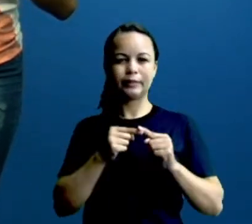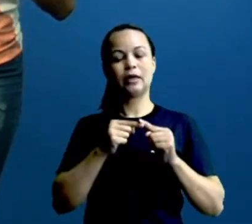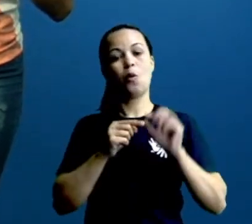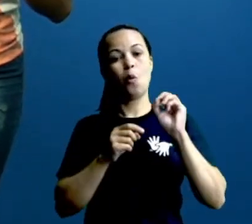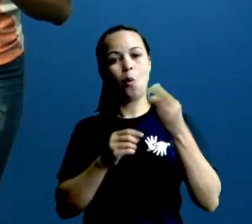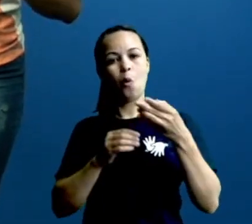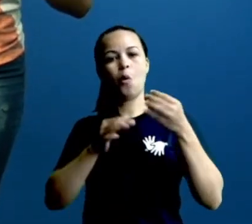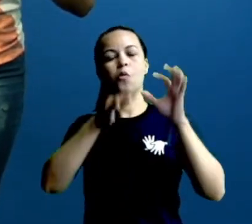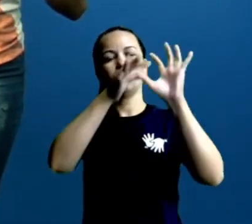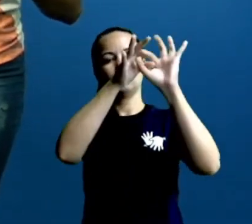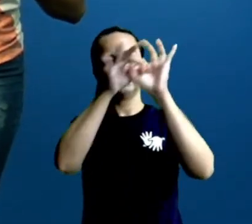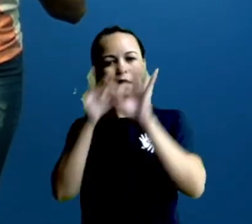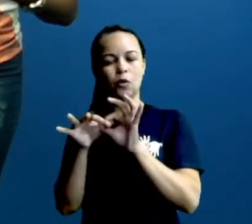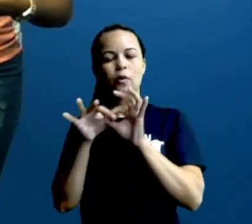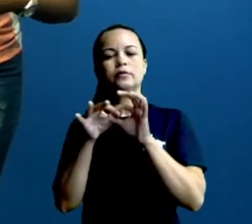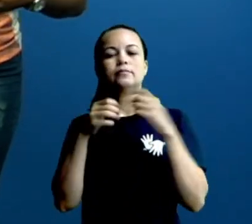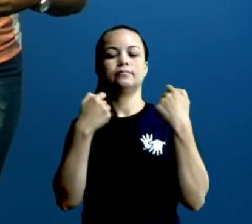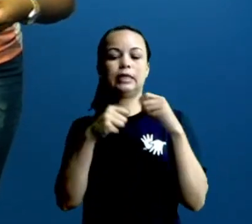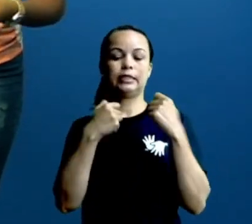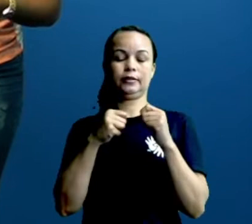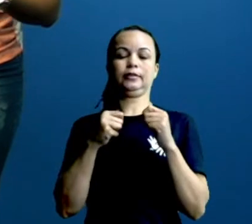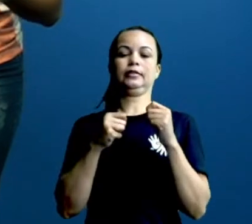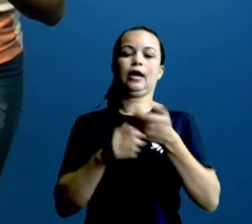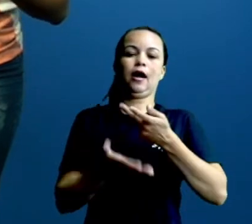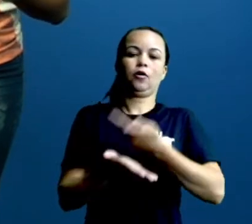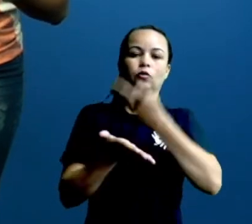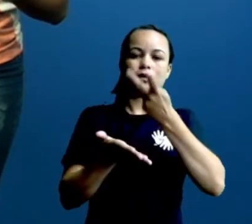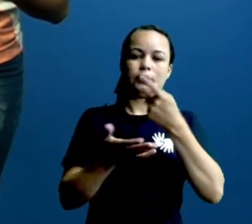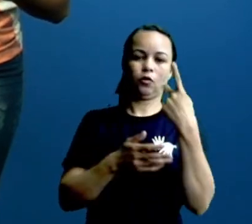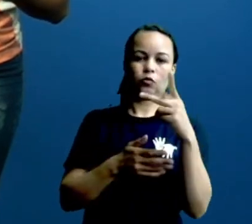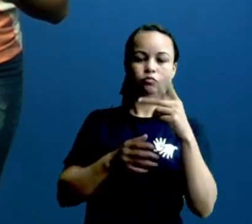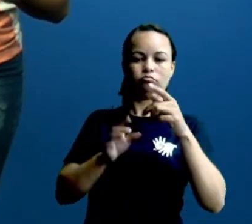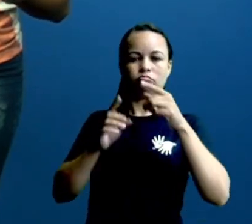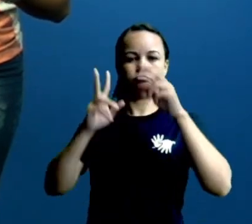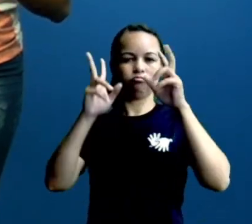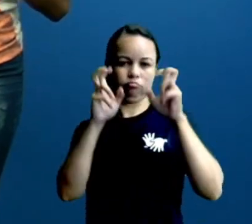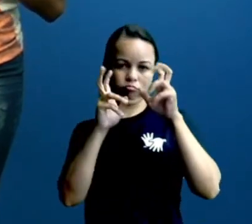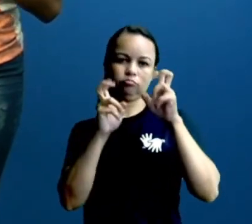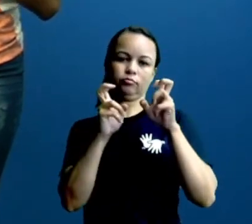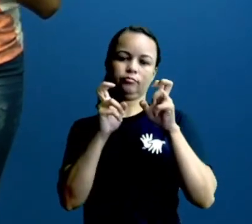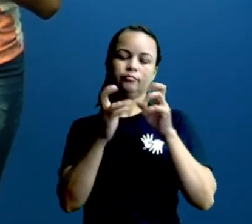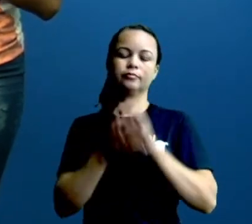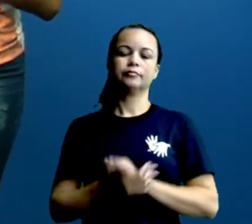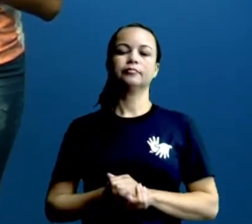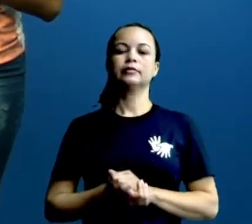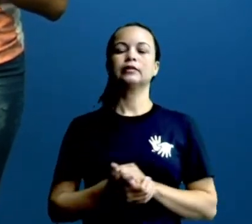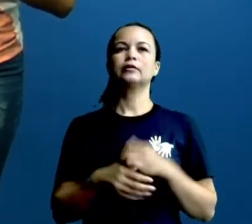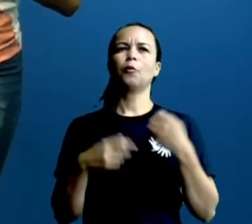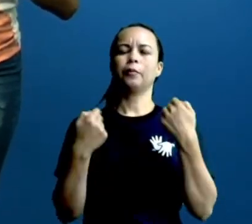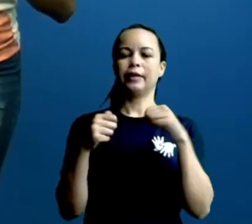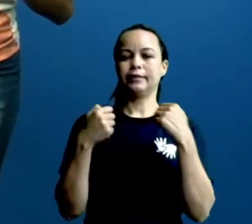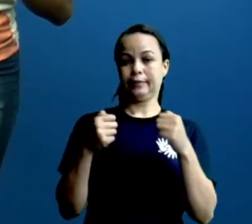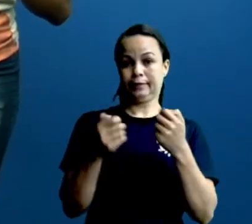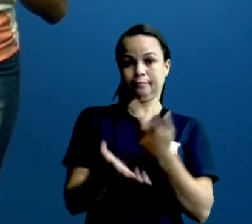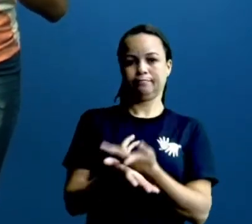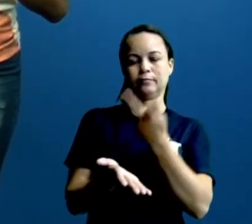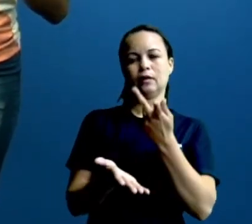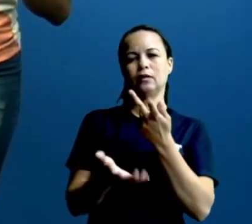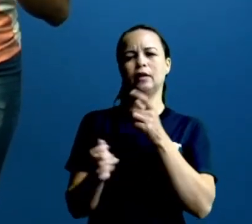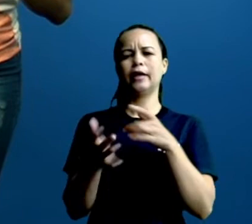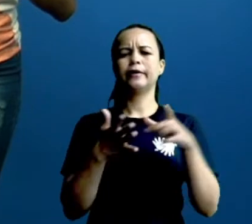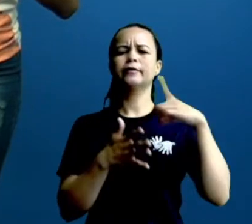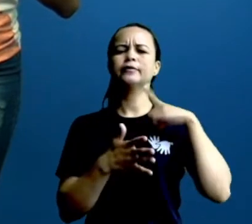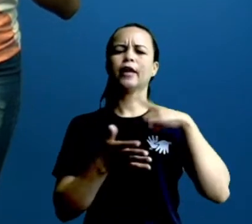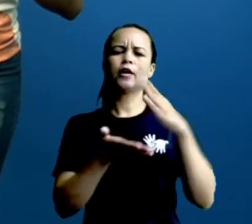sequência, elas precisam acontecer ao longo do teu tema, tá? Precisa acontecer, e aí a gente tem